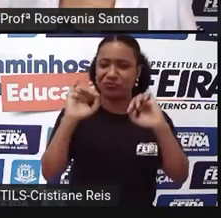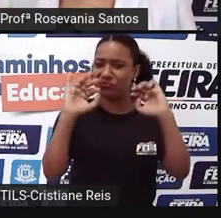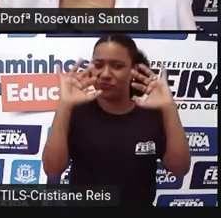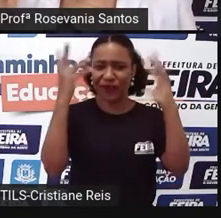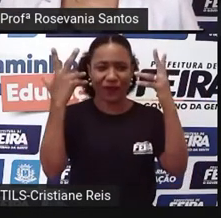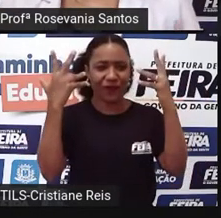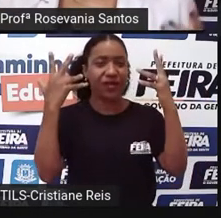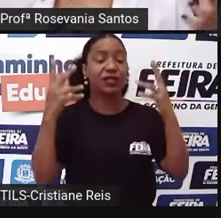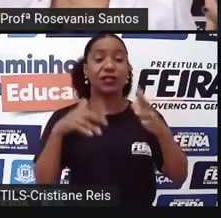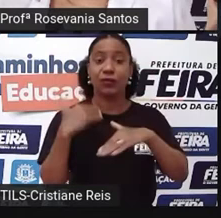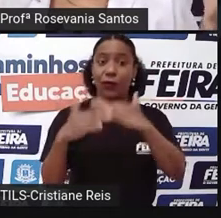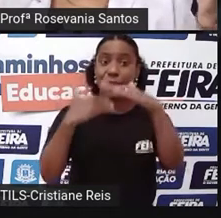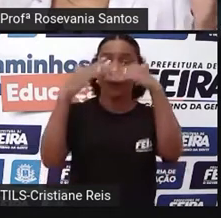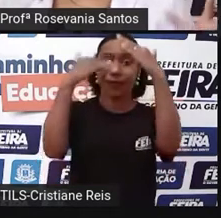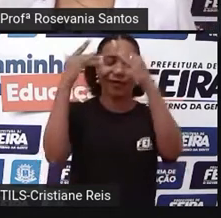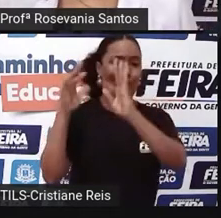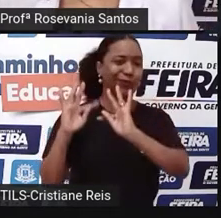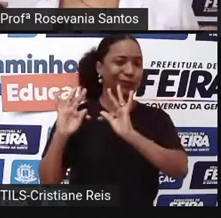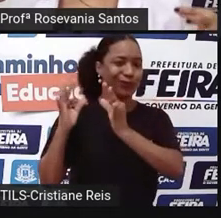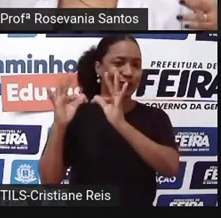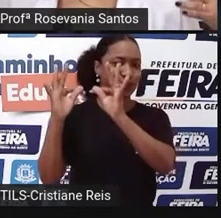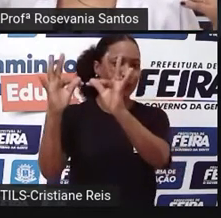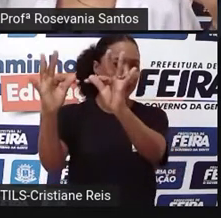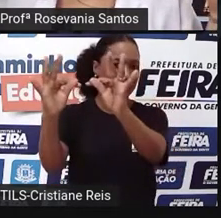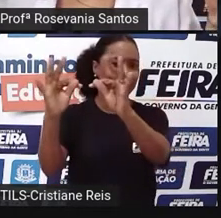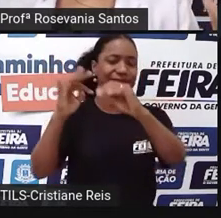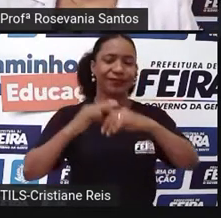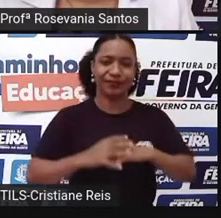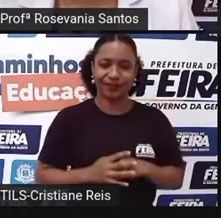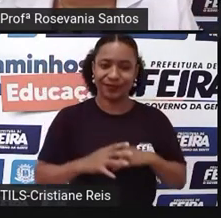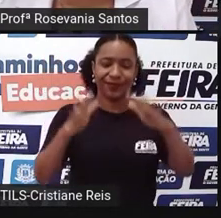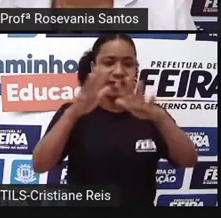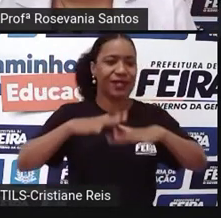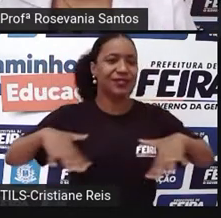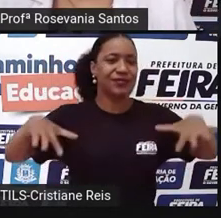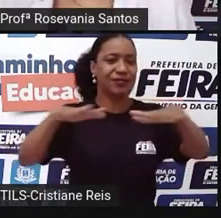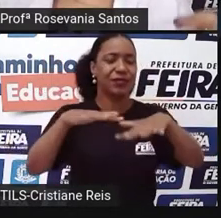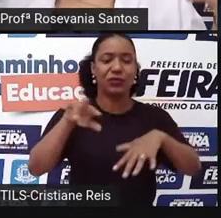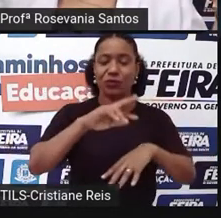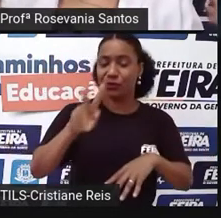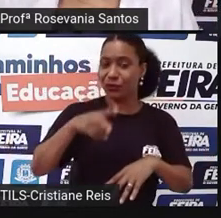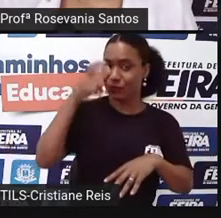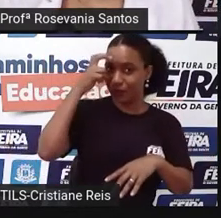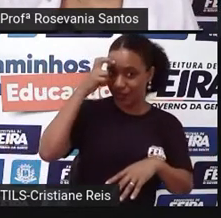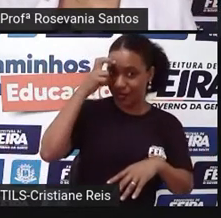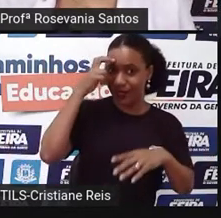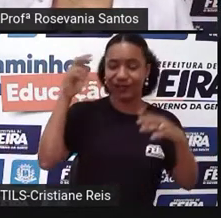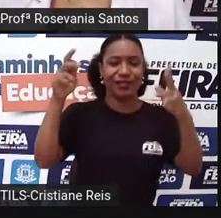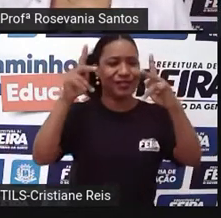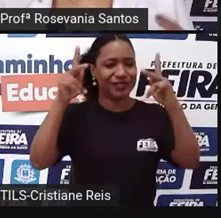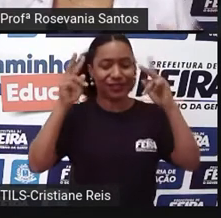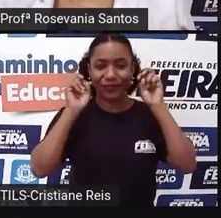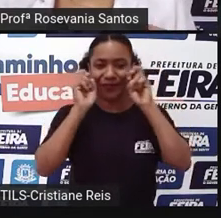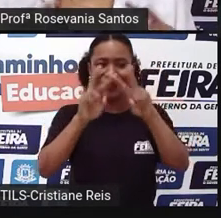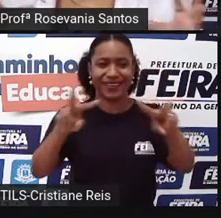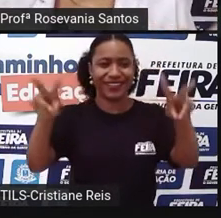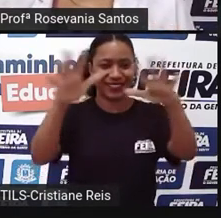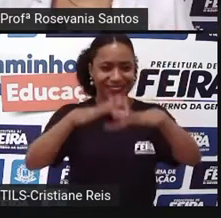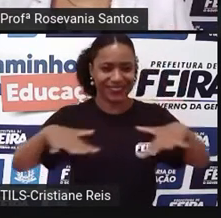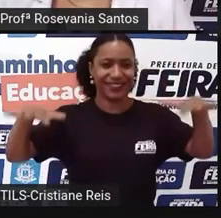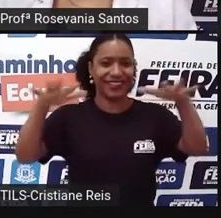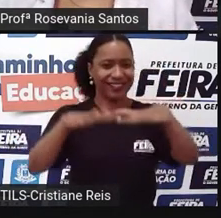de desenvolvimento tecnológico, né, de espaços culturais, de paisagens